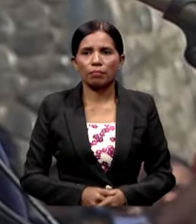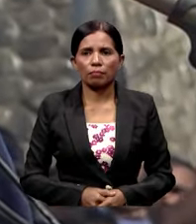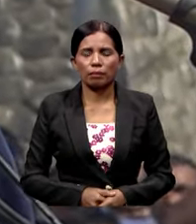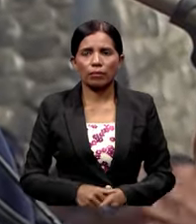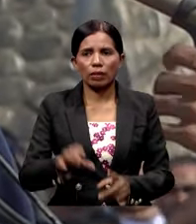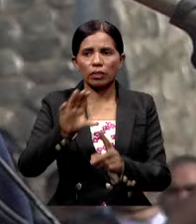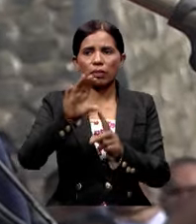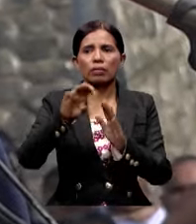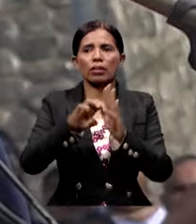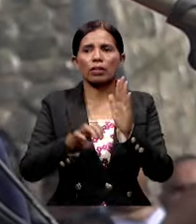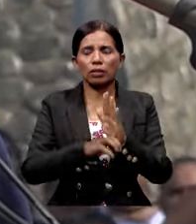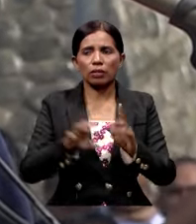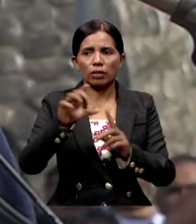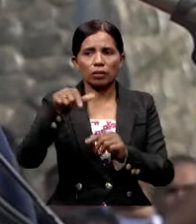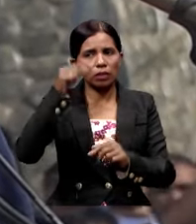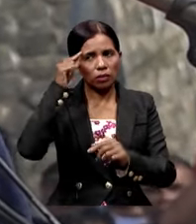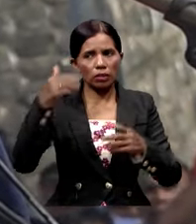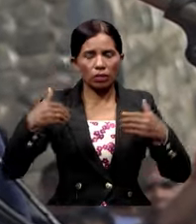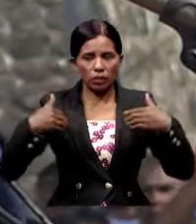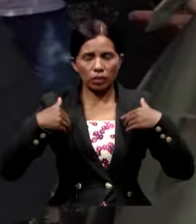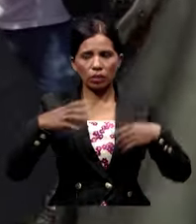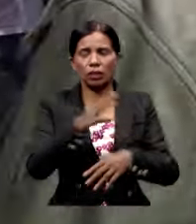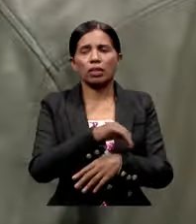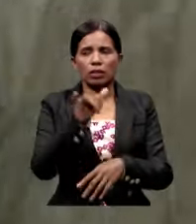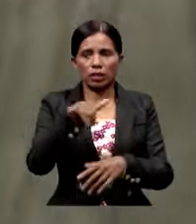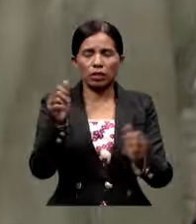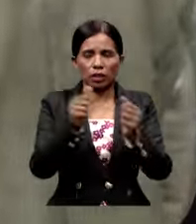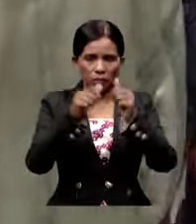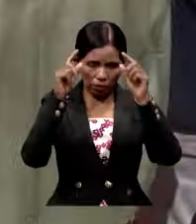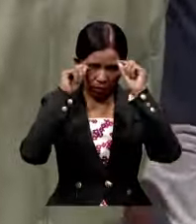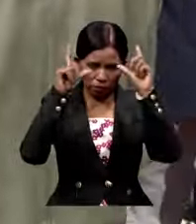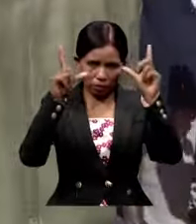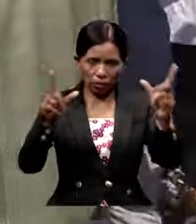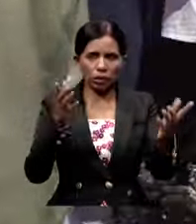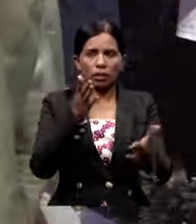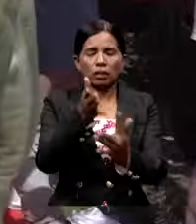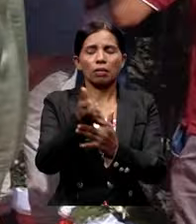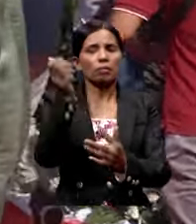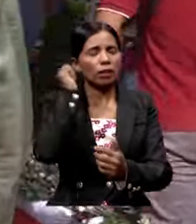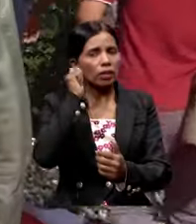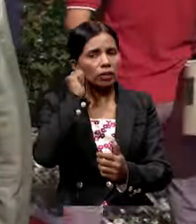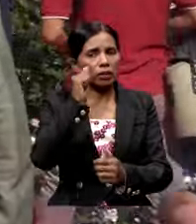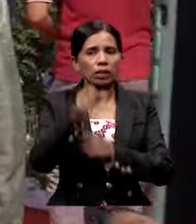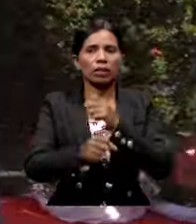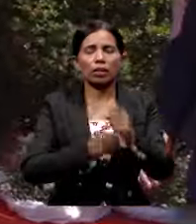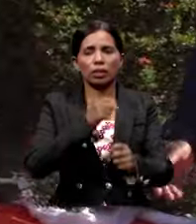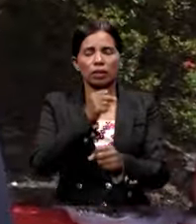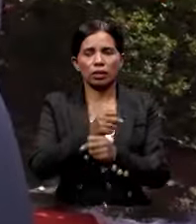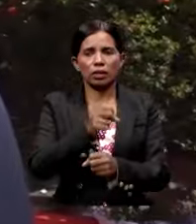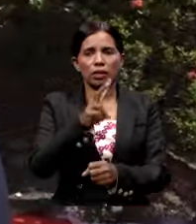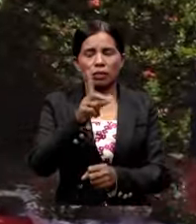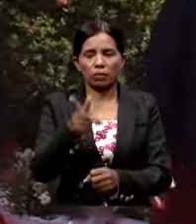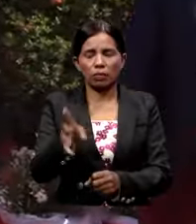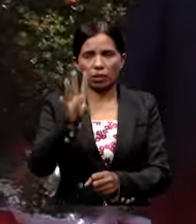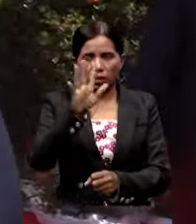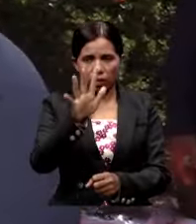chefe Estado no chefe governo e a ONU consensus katak, Timor-Leste se adere ba ASEAN e a Tina Reungrua Ruanulo Racing